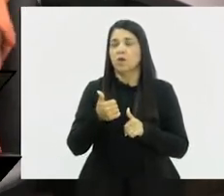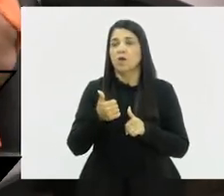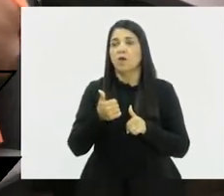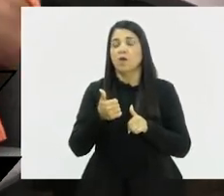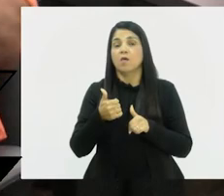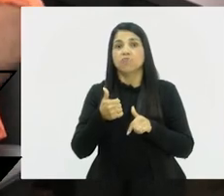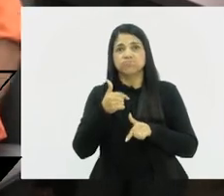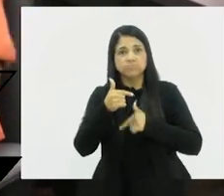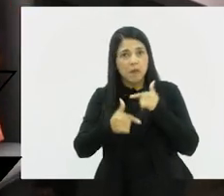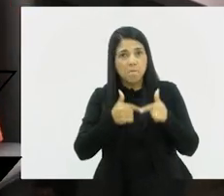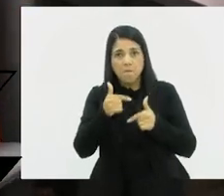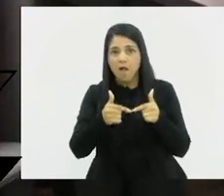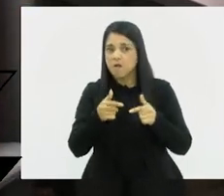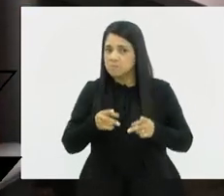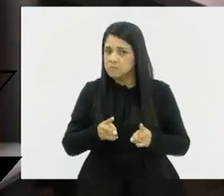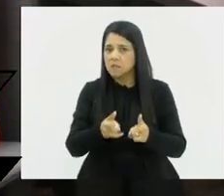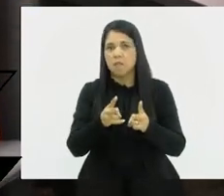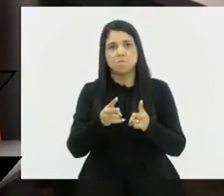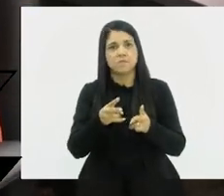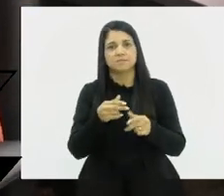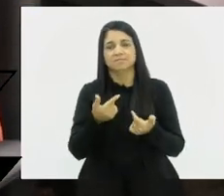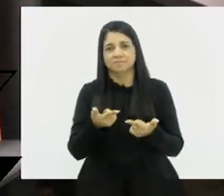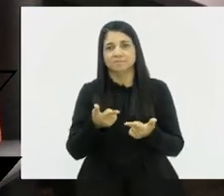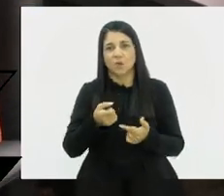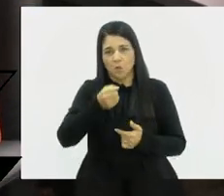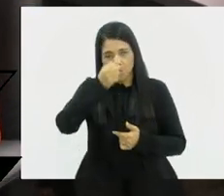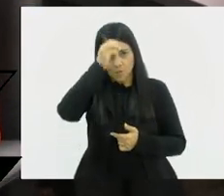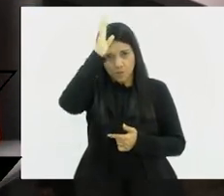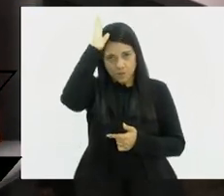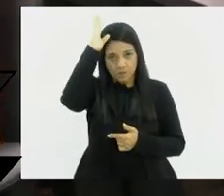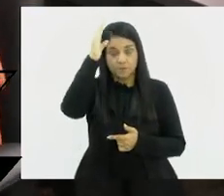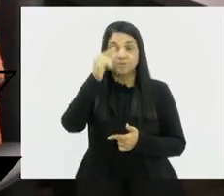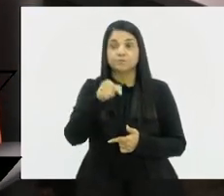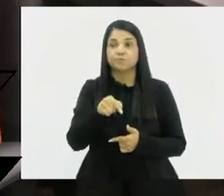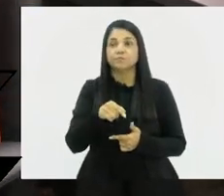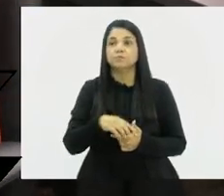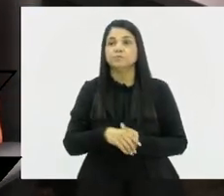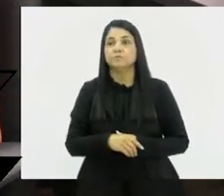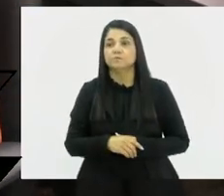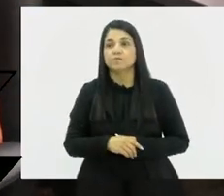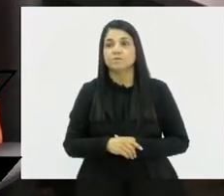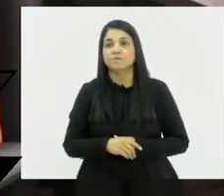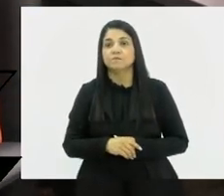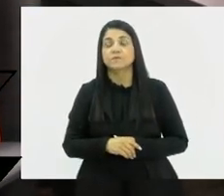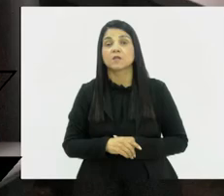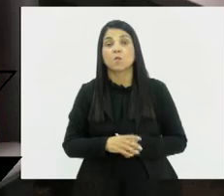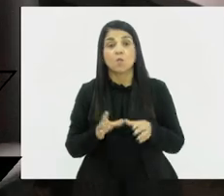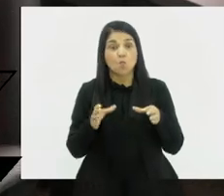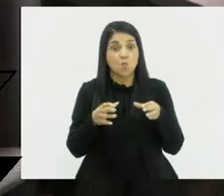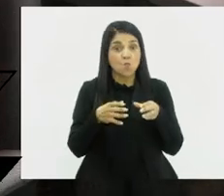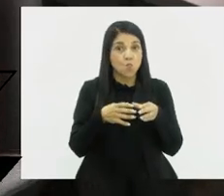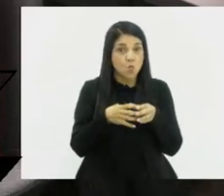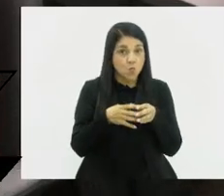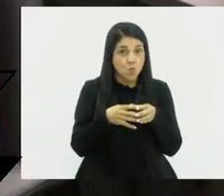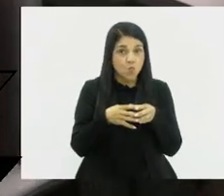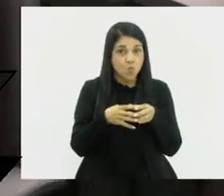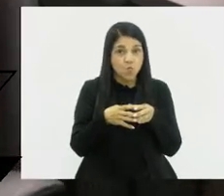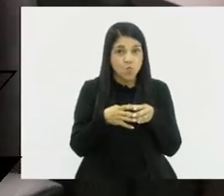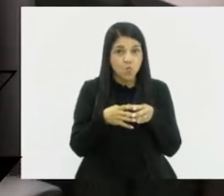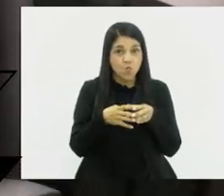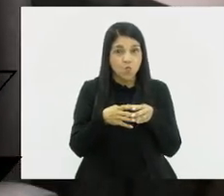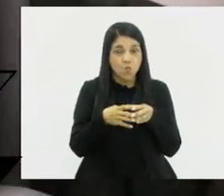Então, de trabalho, com certeza, a gente não foge, sendo bombeiro. Mas, como eu falei, uma tropa que não é uma